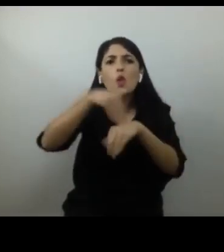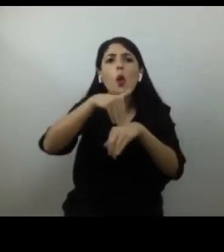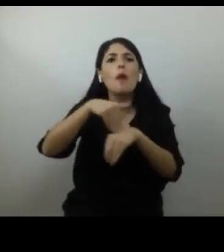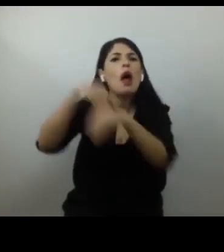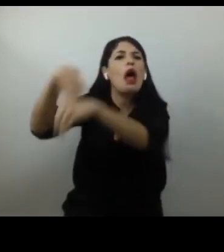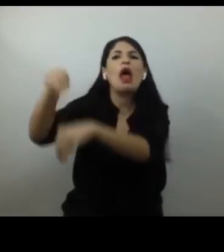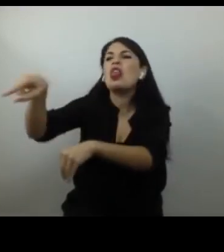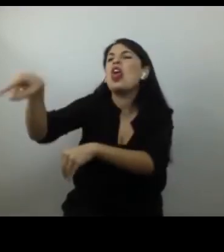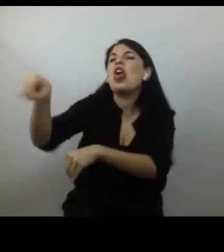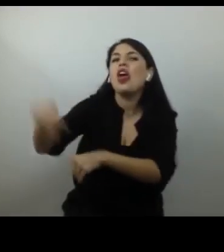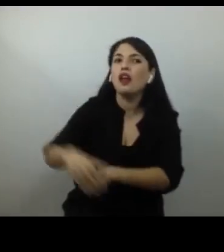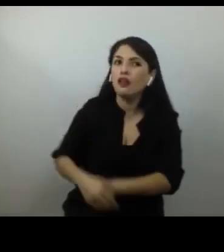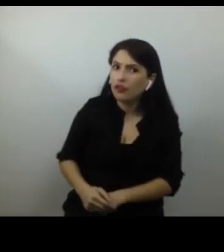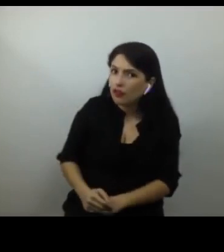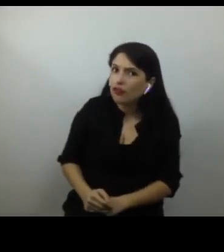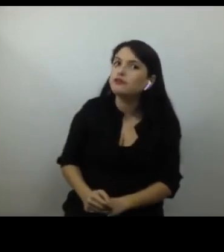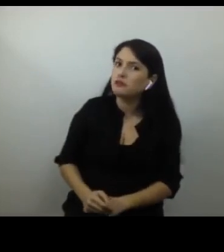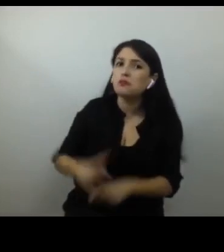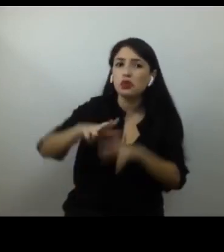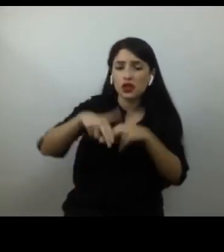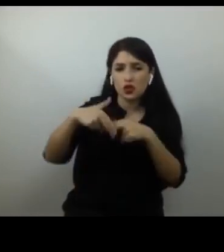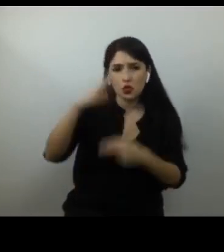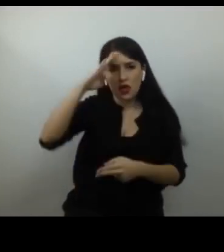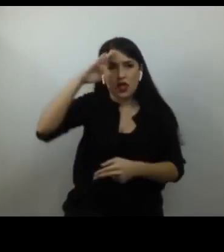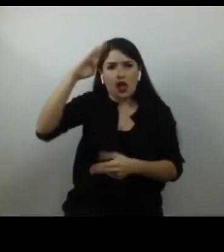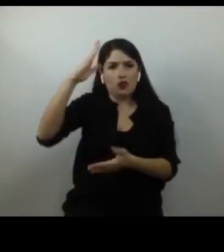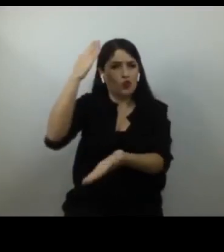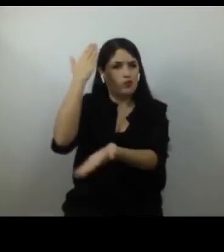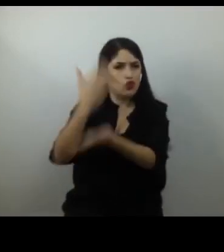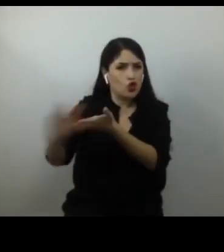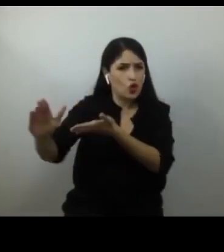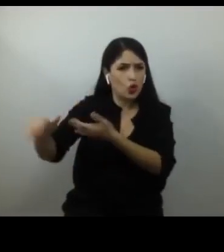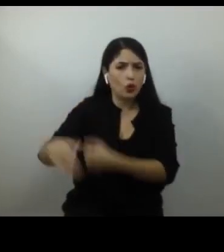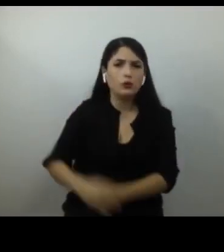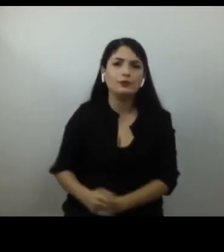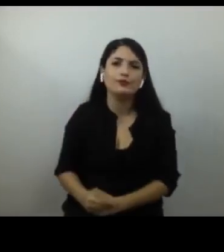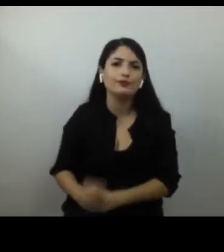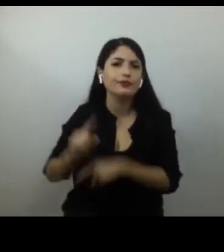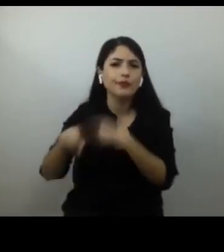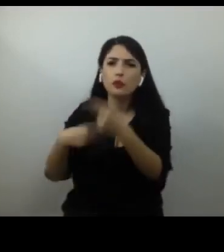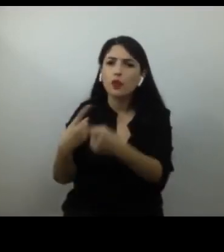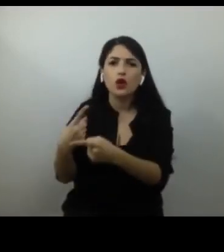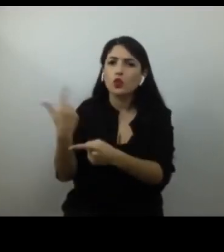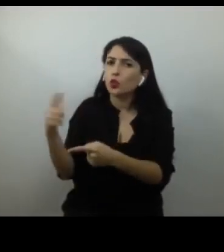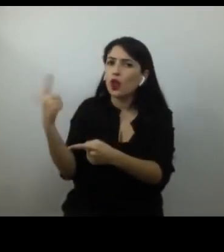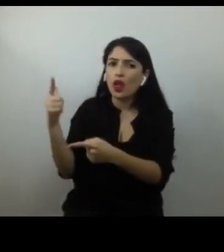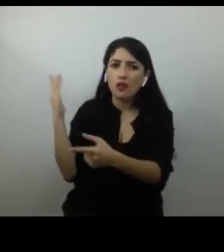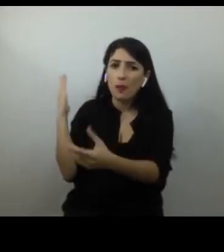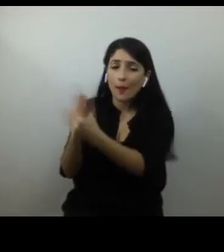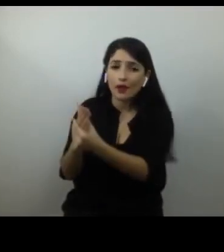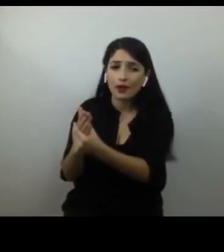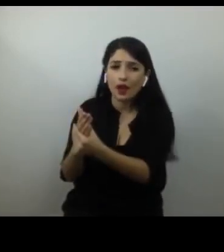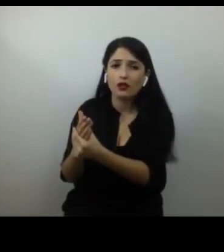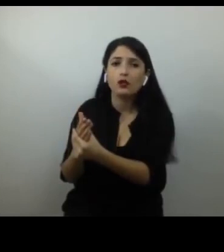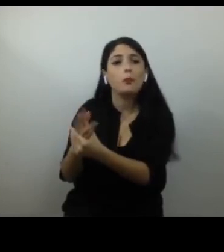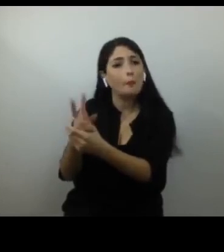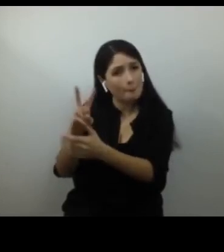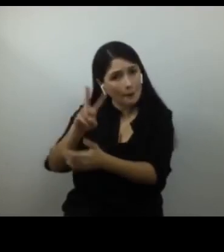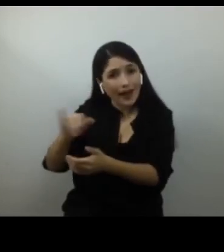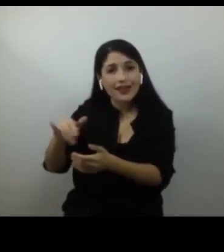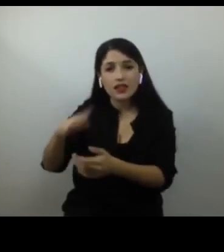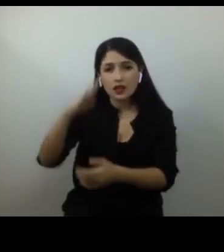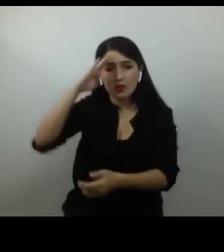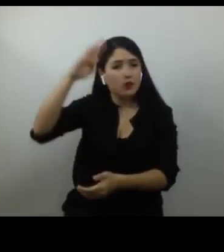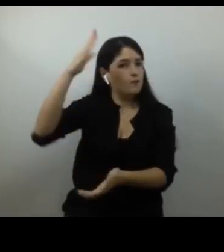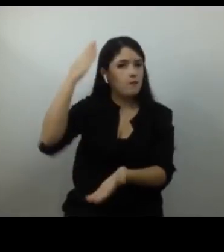Depois, por uma questão processual, não houve a condenação final, mas ele foi exonerado das Forças